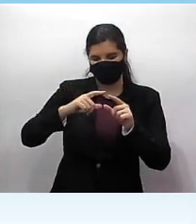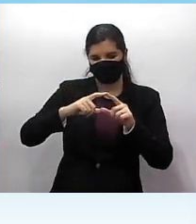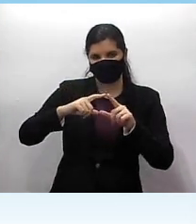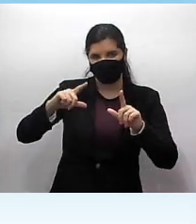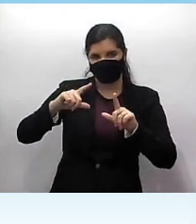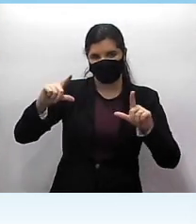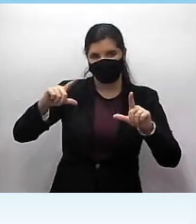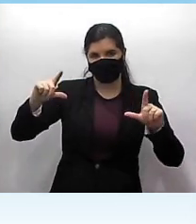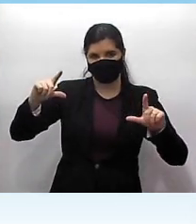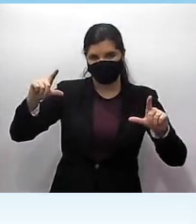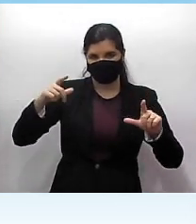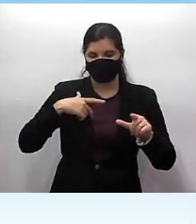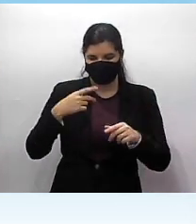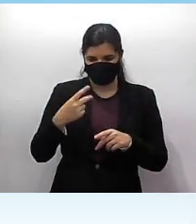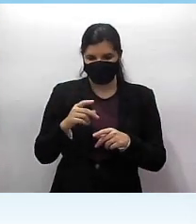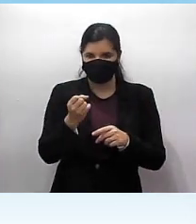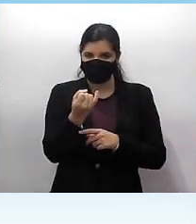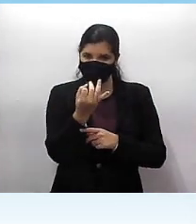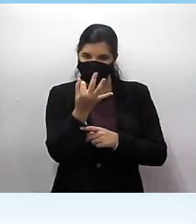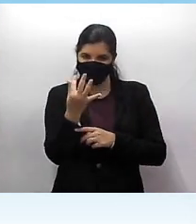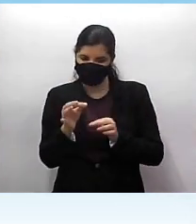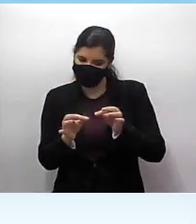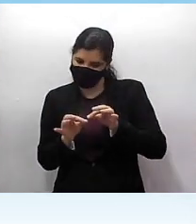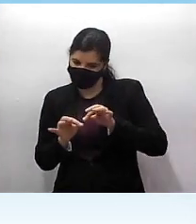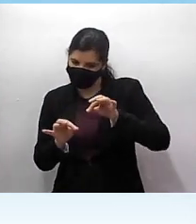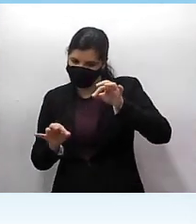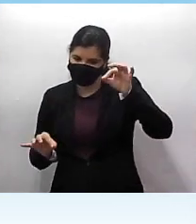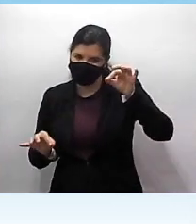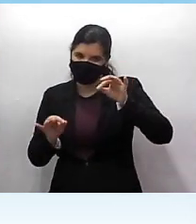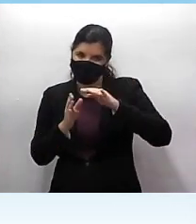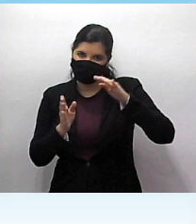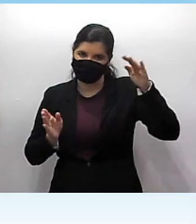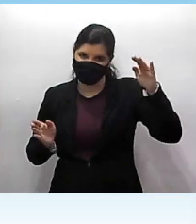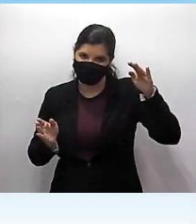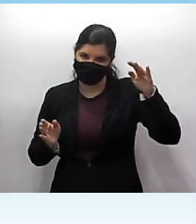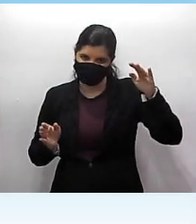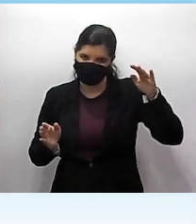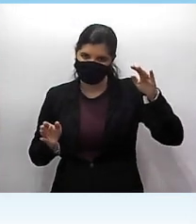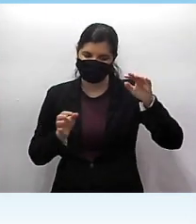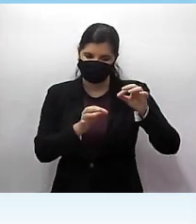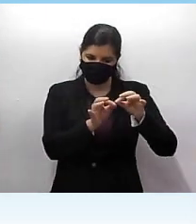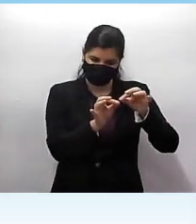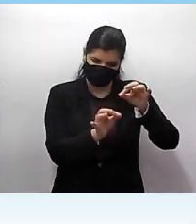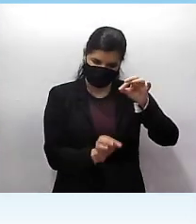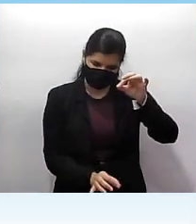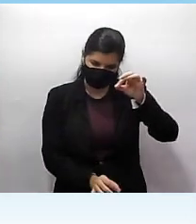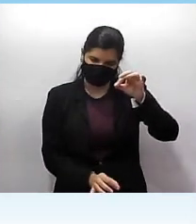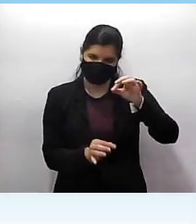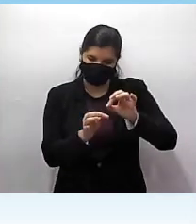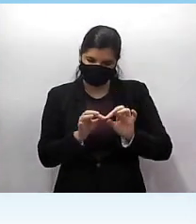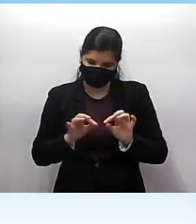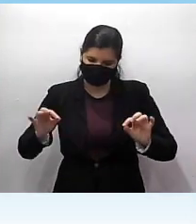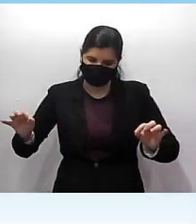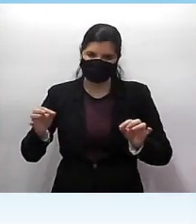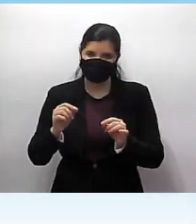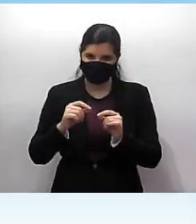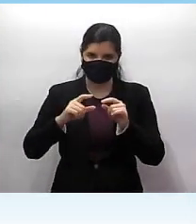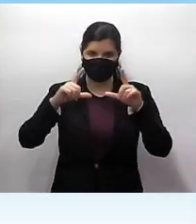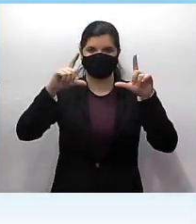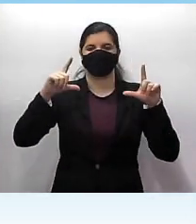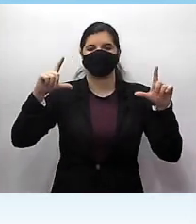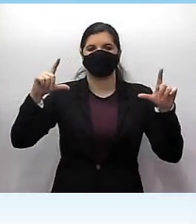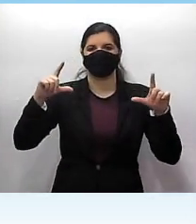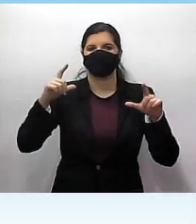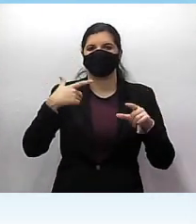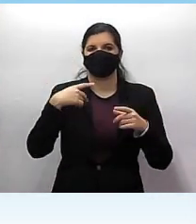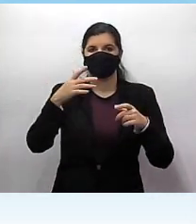claro, né, as medidas dos catetos, as medidas laterais desse triângulo.